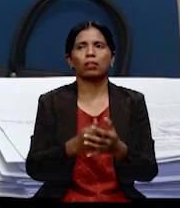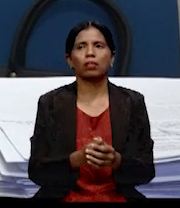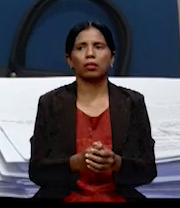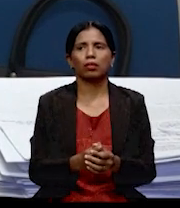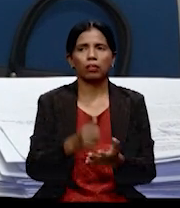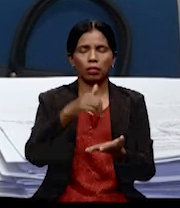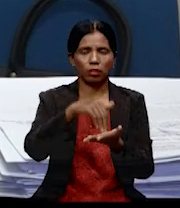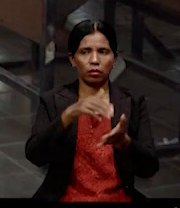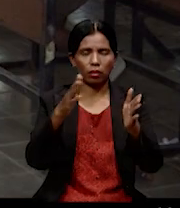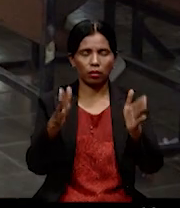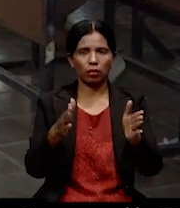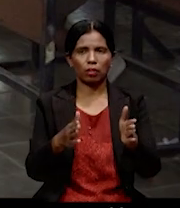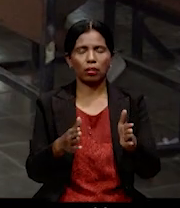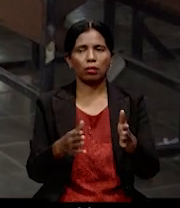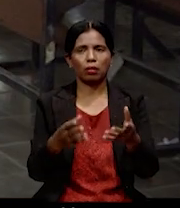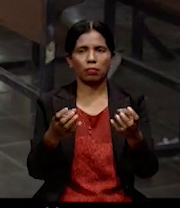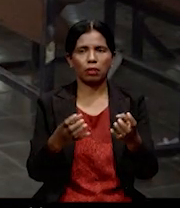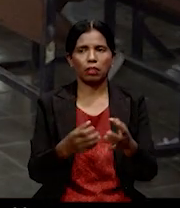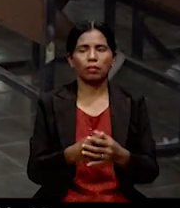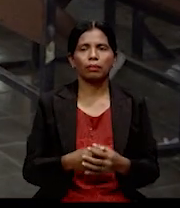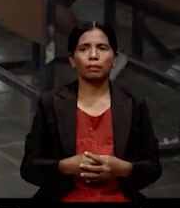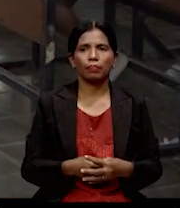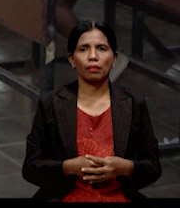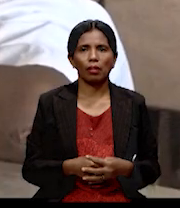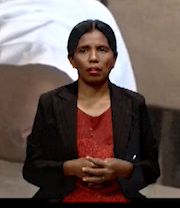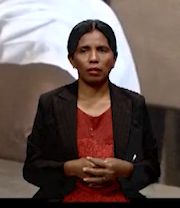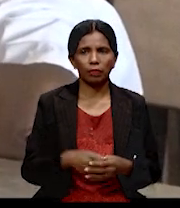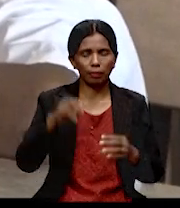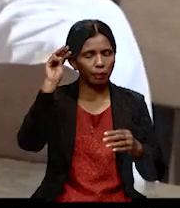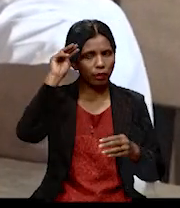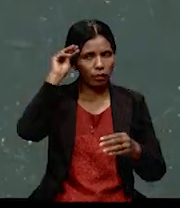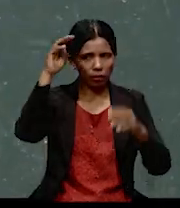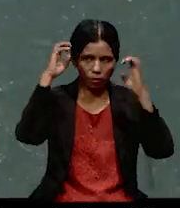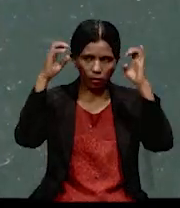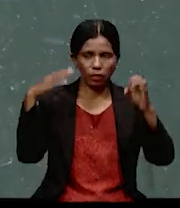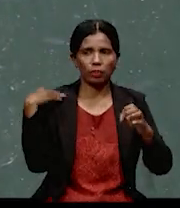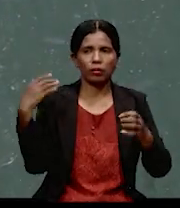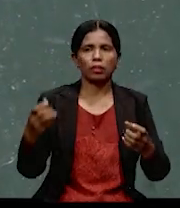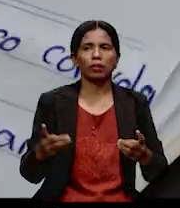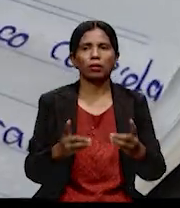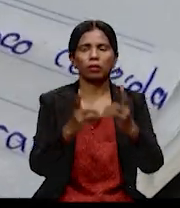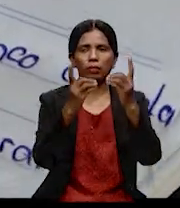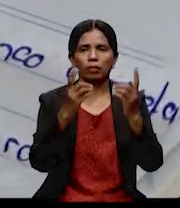sirania menos. Circular Ministério Educação Juventude no Desporto número